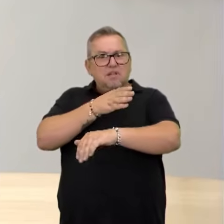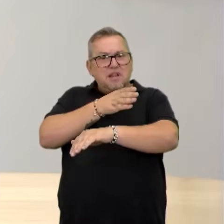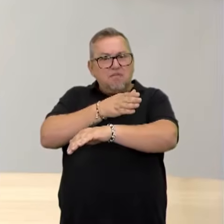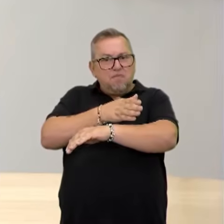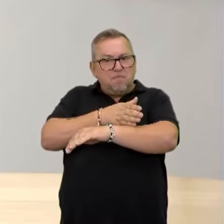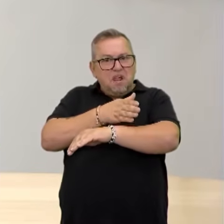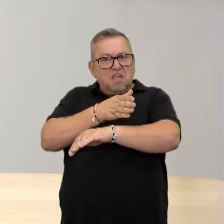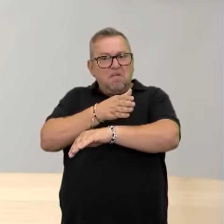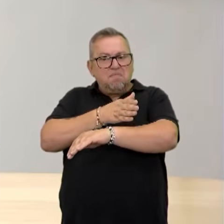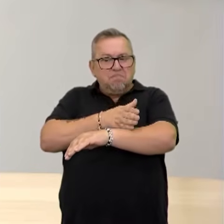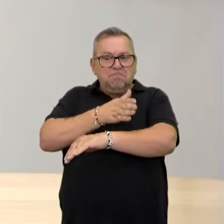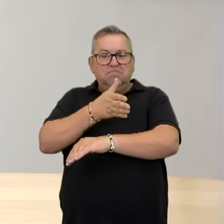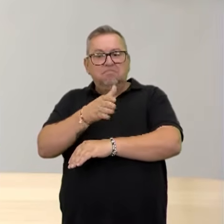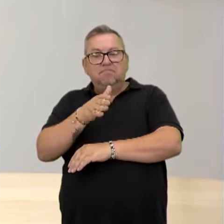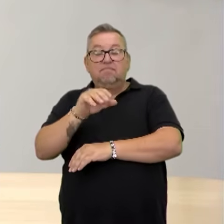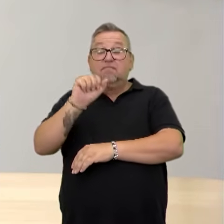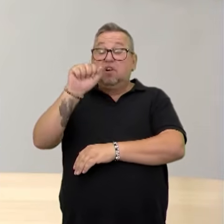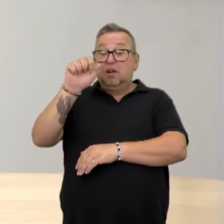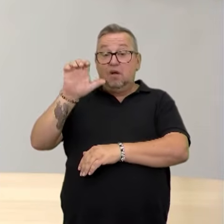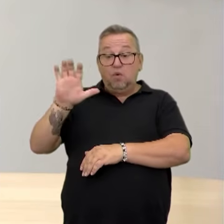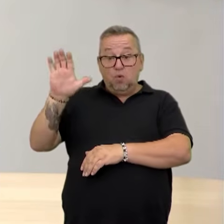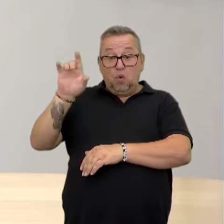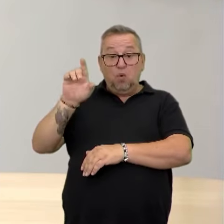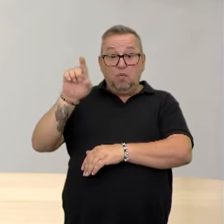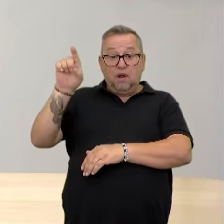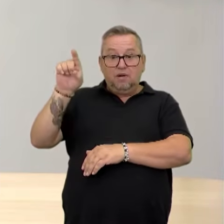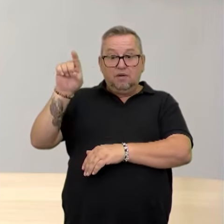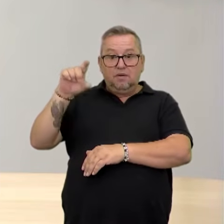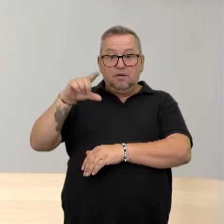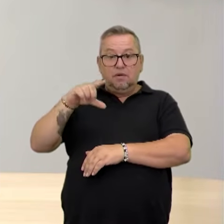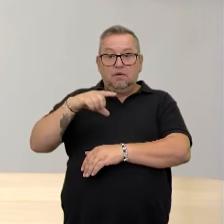Média lá na Europa. E não vai existir